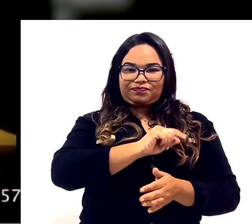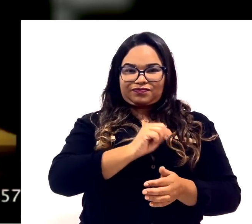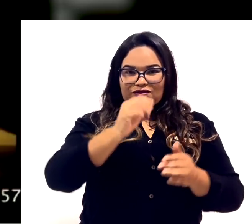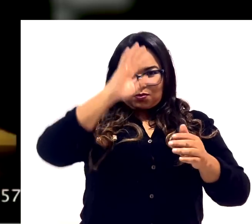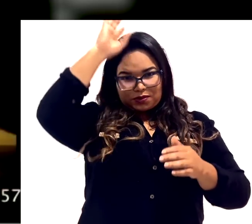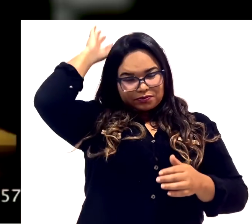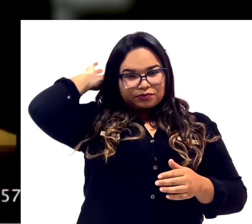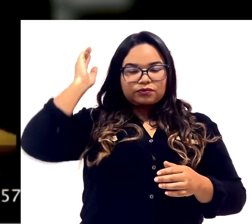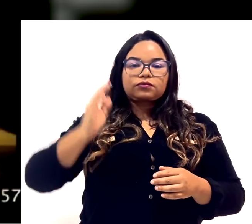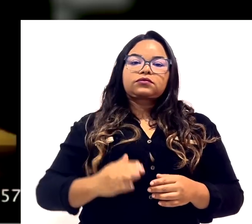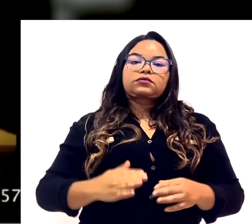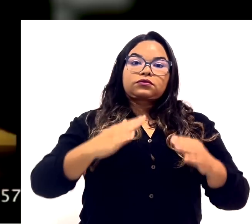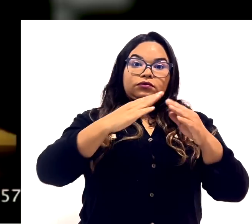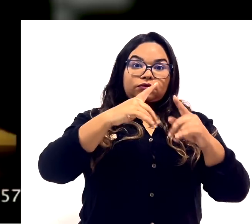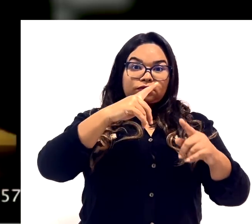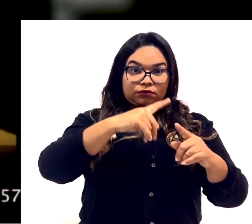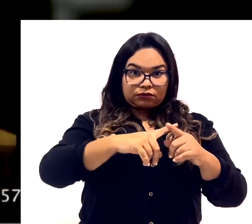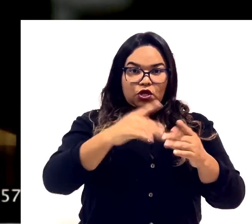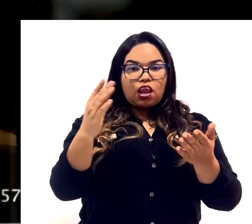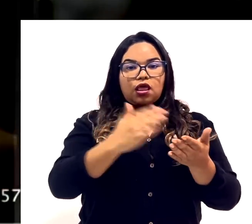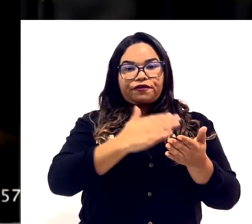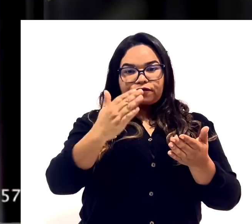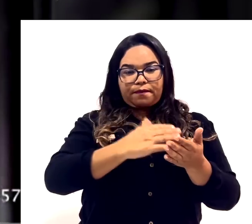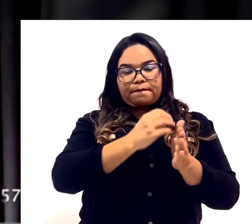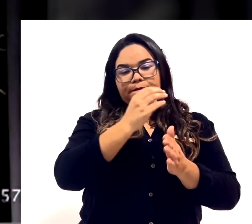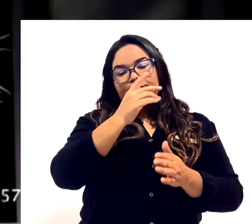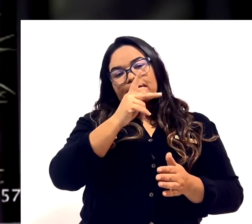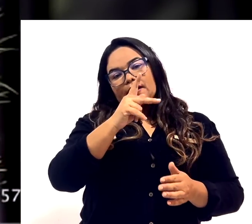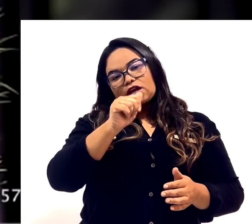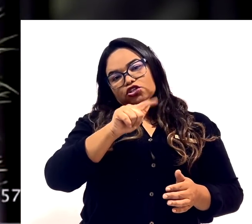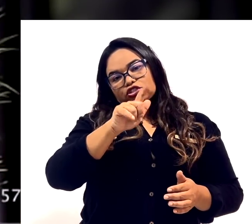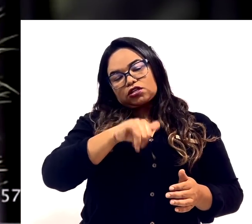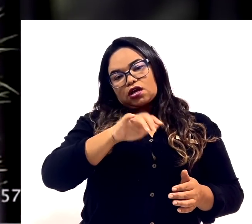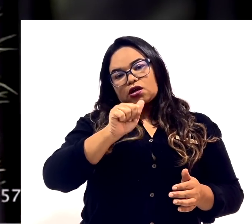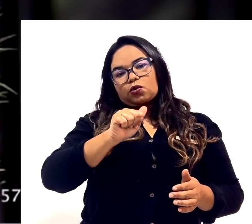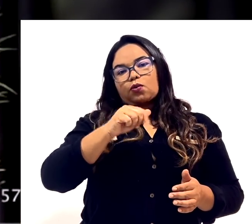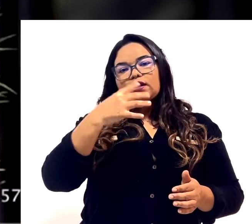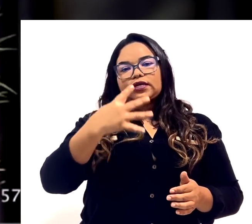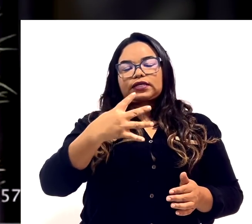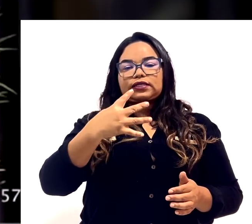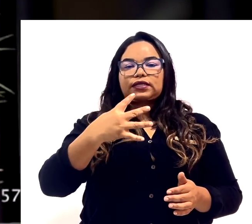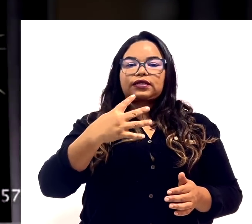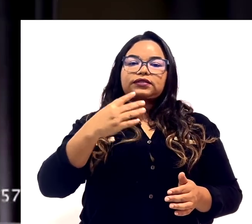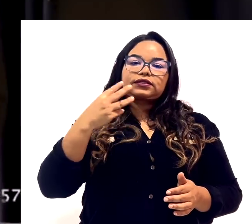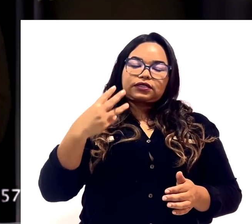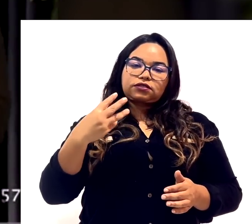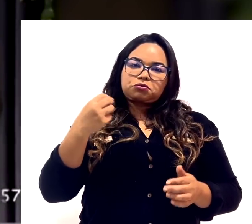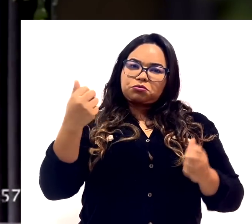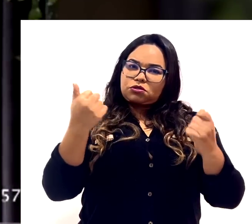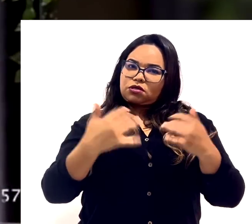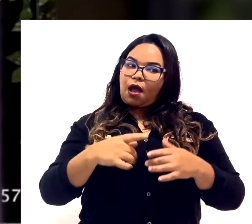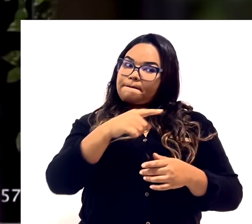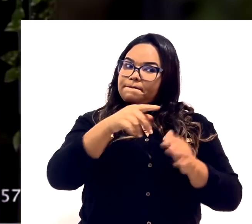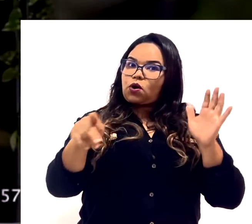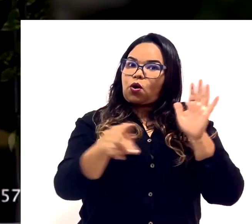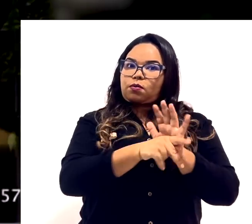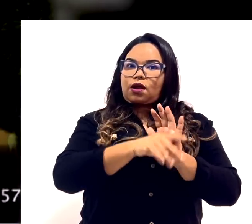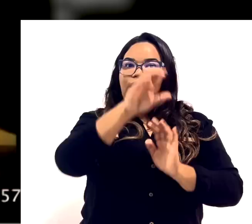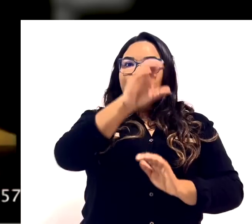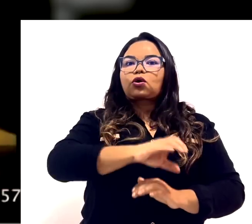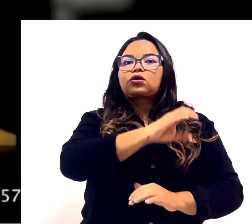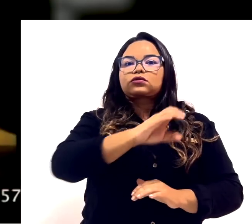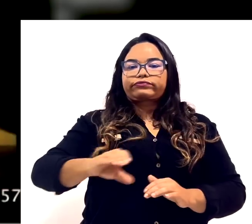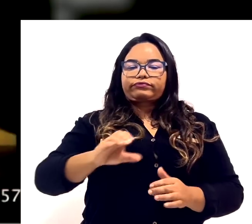A Igreja e as Igrejas, páginas 42 e 43. Esta é uma fonte católica romana, dizendo que aqui estavam numa